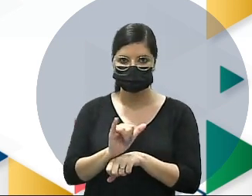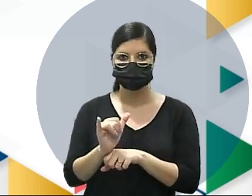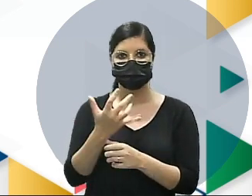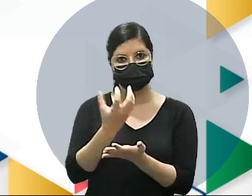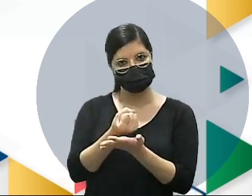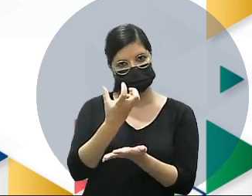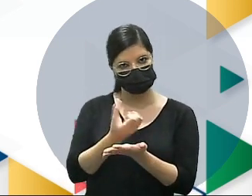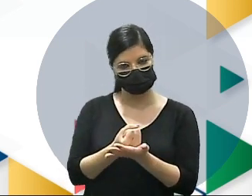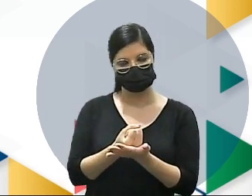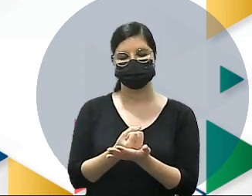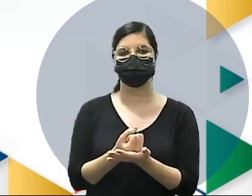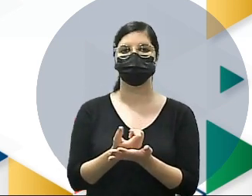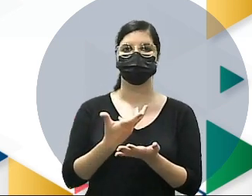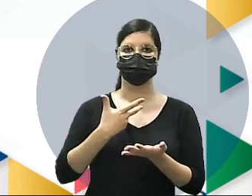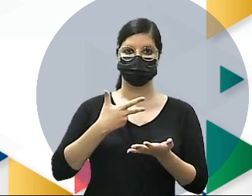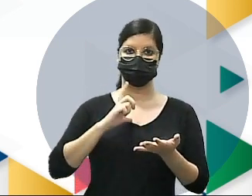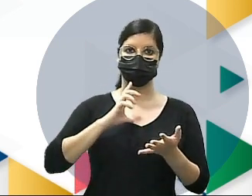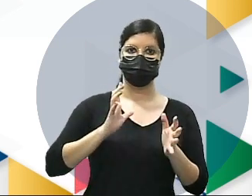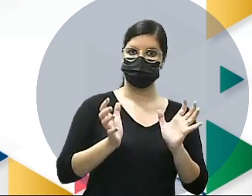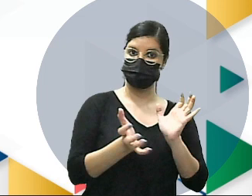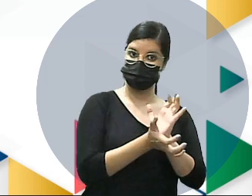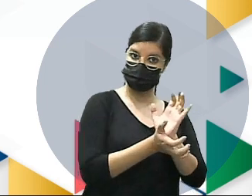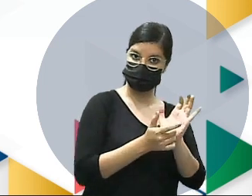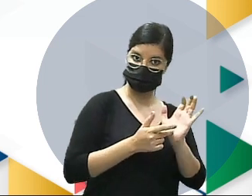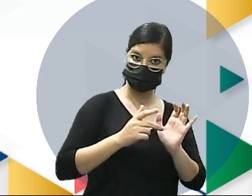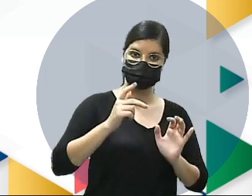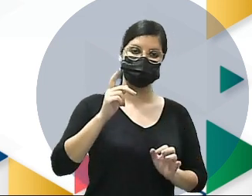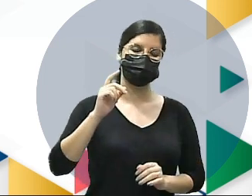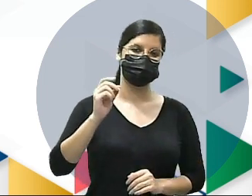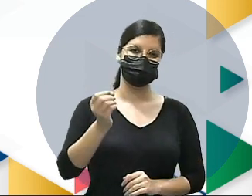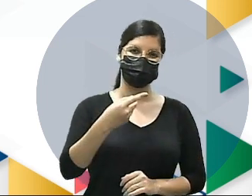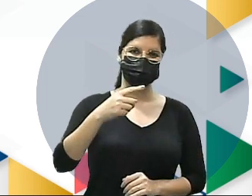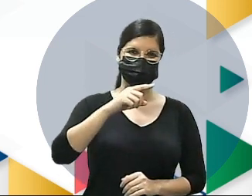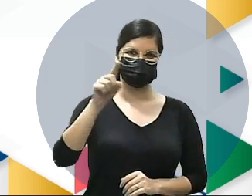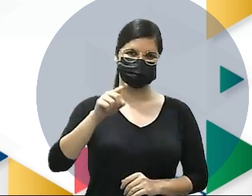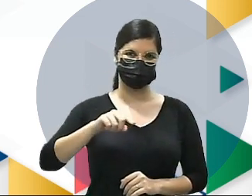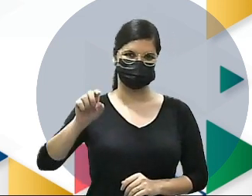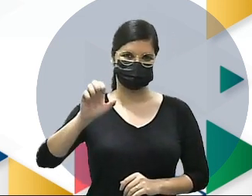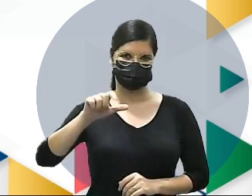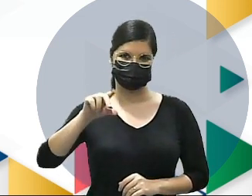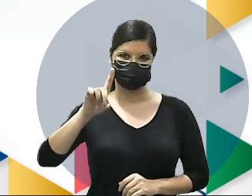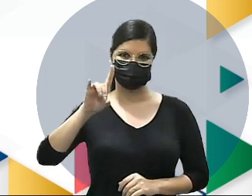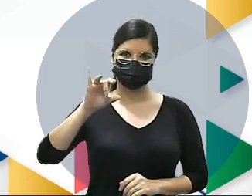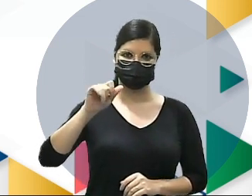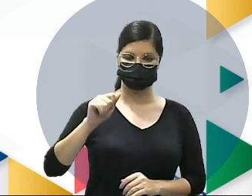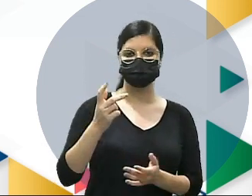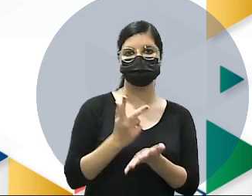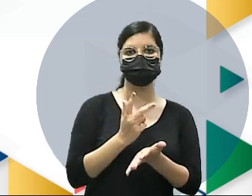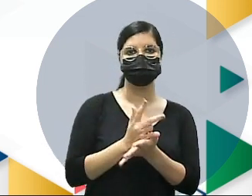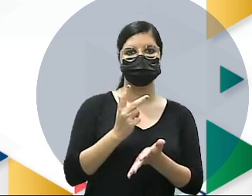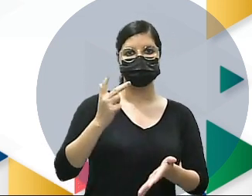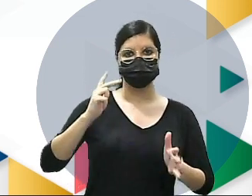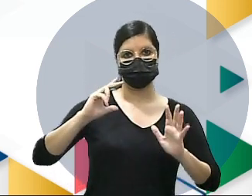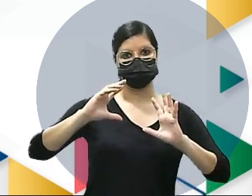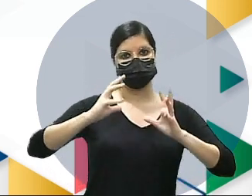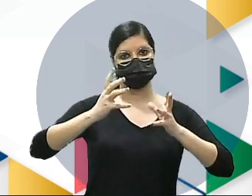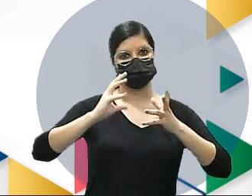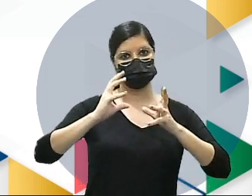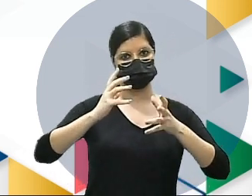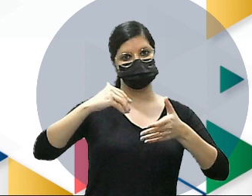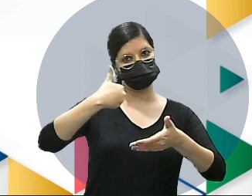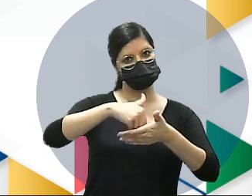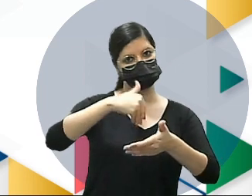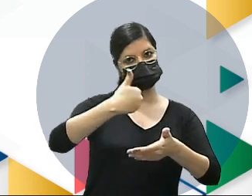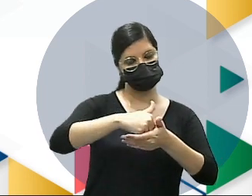consegue baixar é um time de rugby da Nova Zelândia por exemplo toda vez que eles vão jogar eles fazem